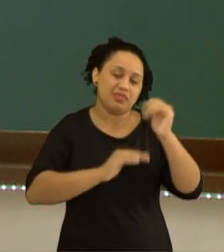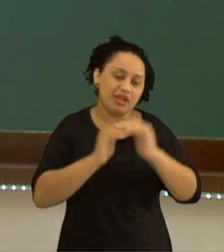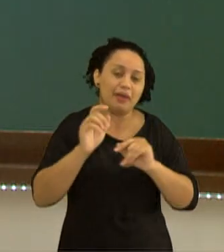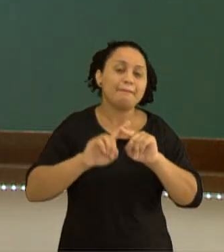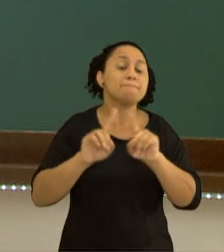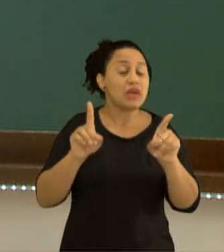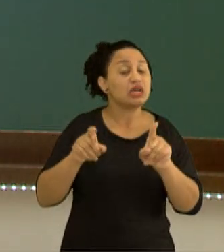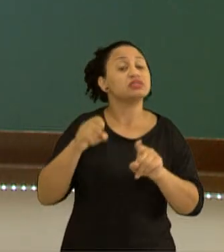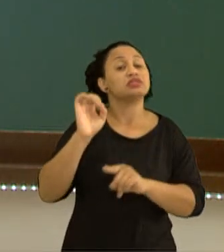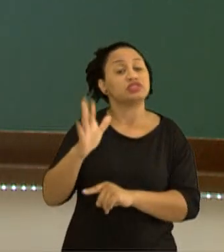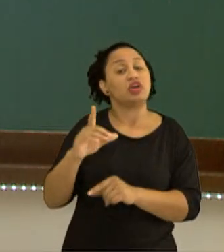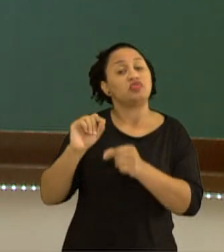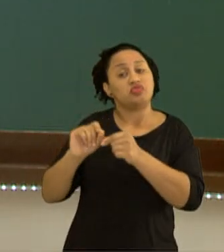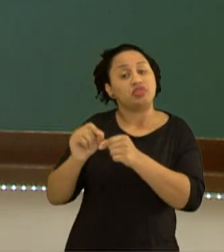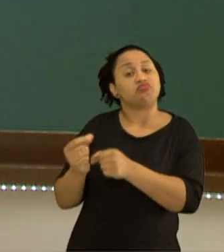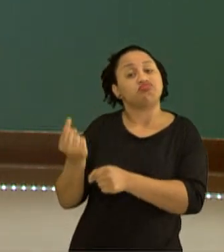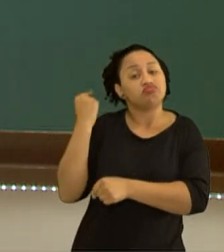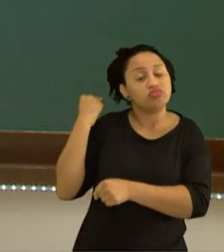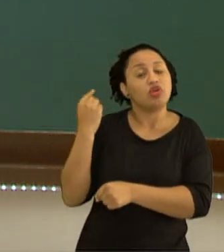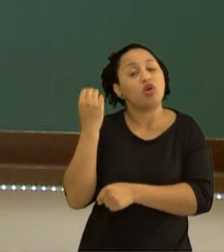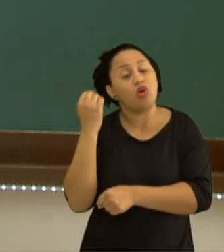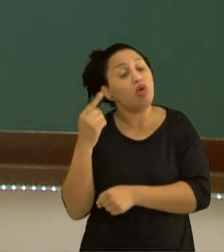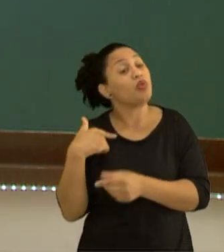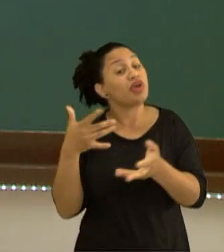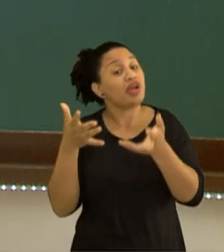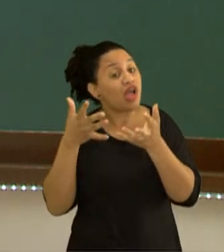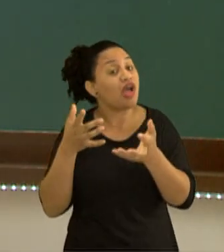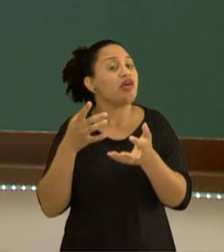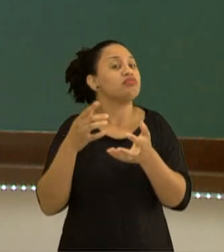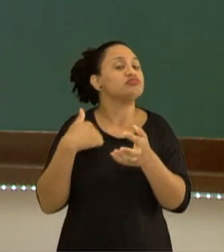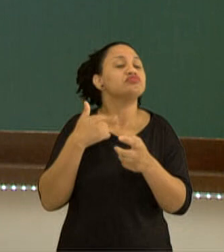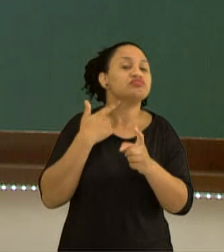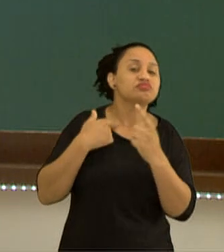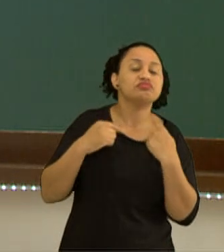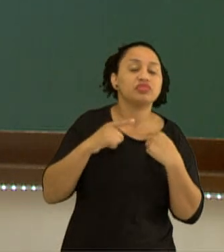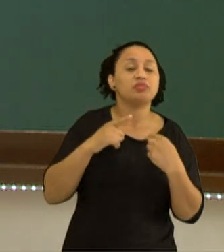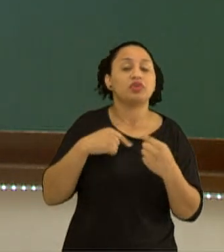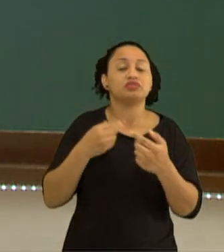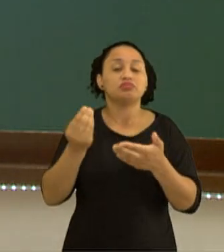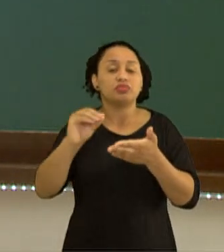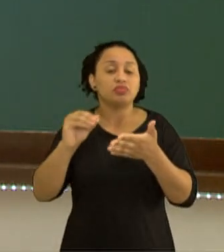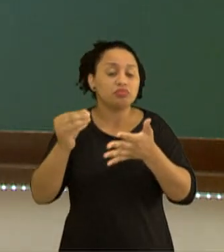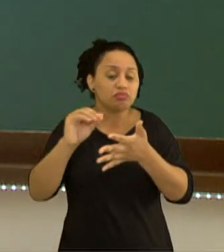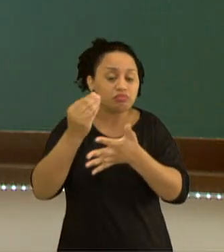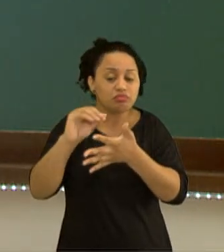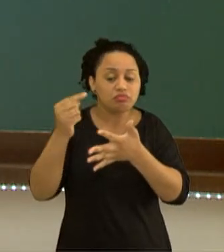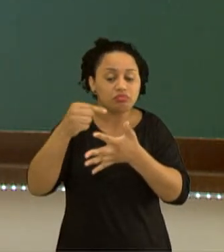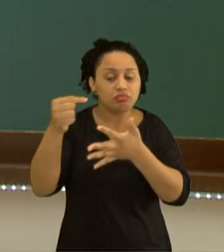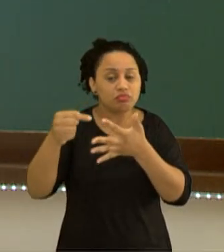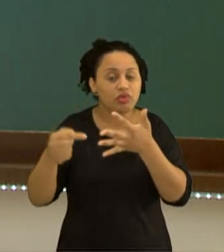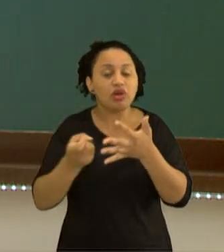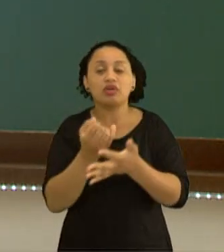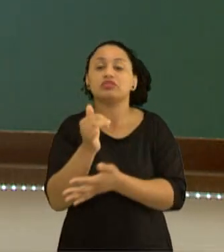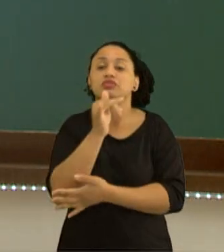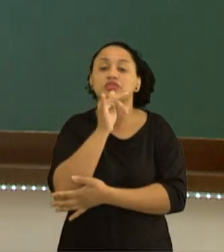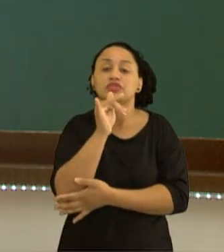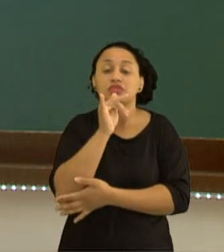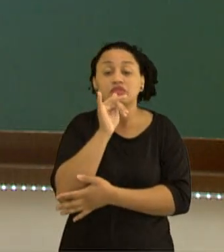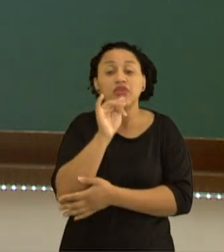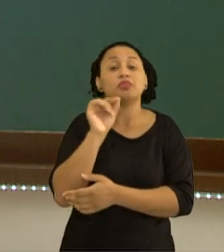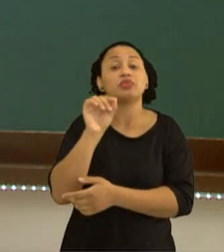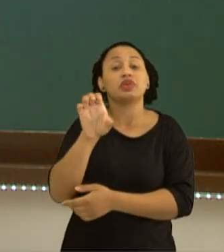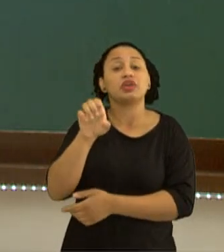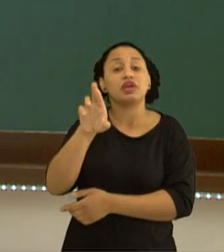mas se você já realizou, né, ou pretende realizar, você pode citar exemplos de atividades que são consideradas